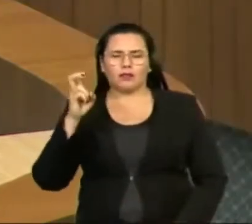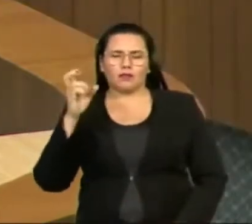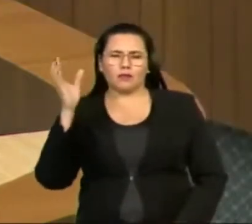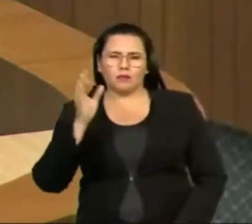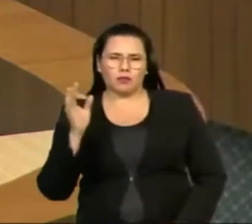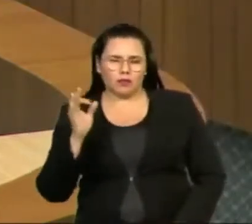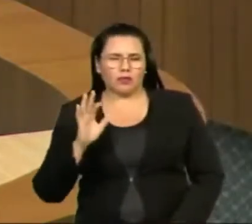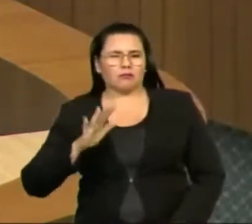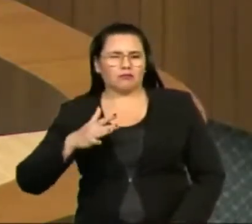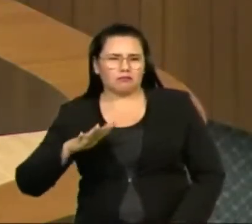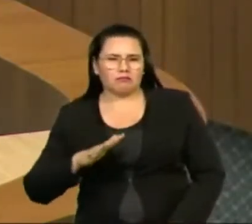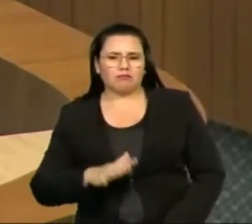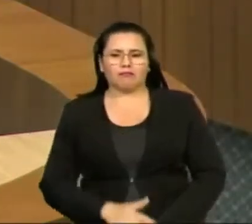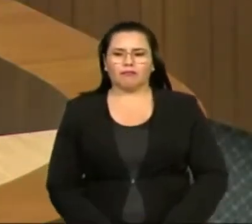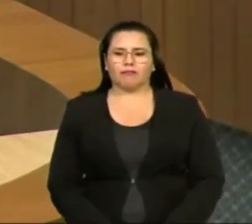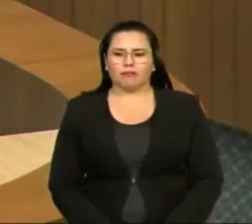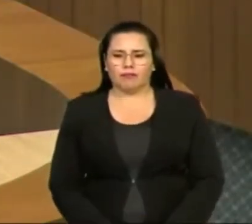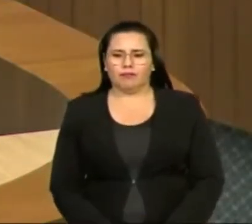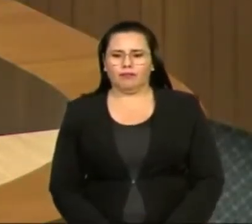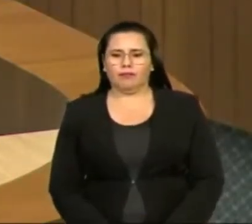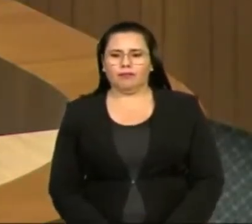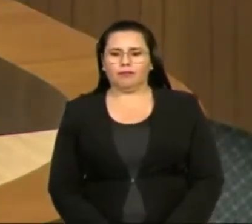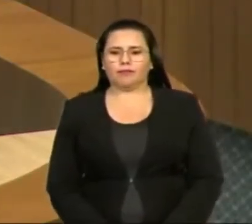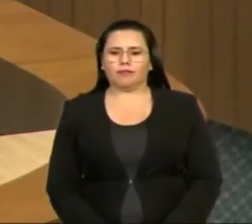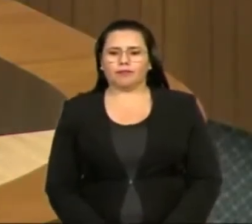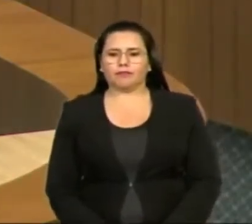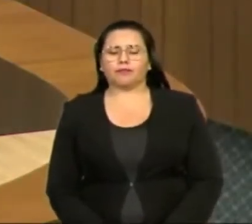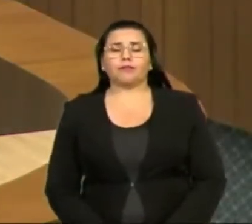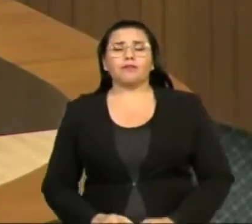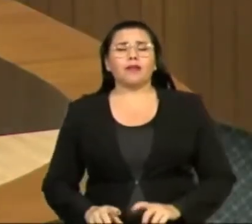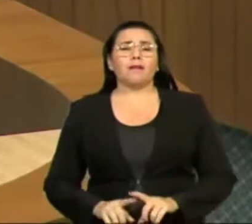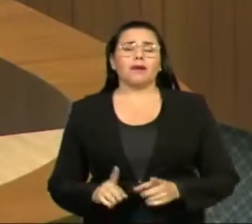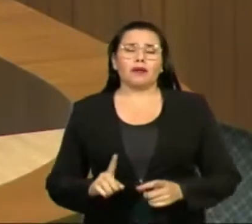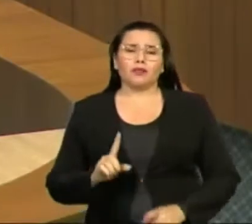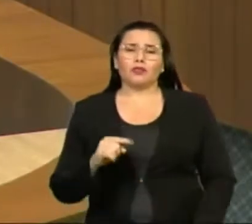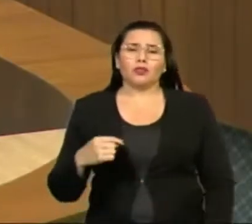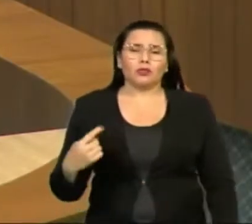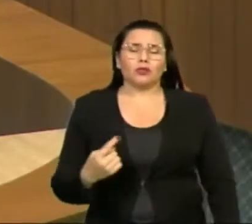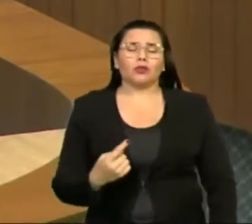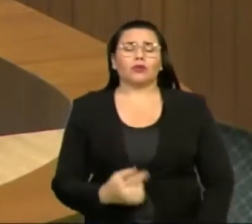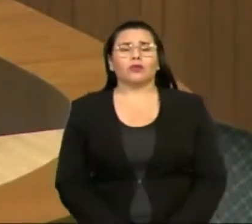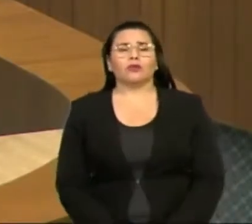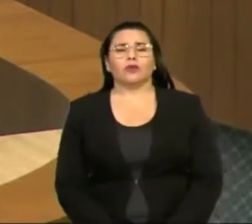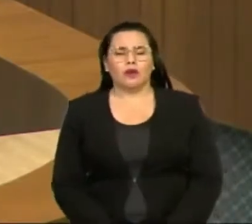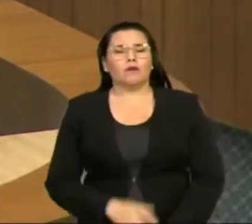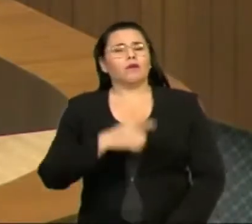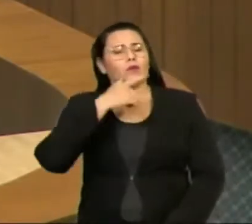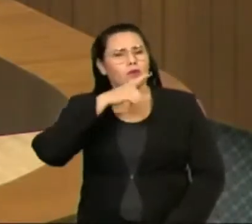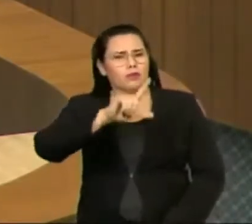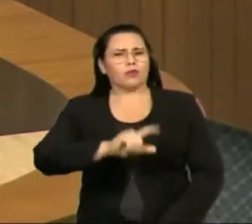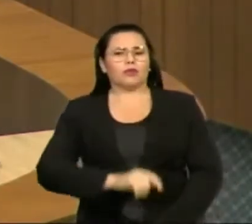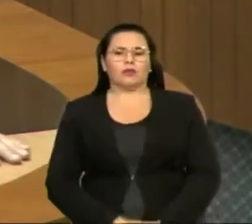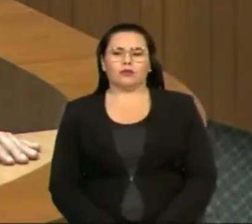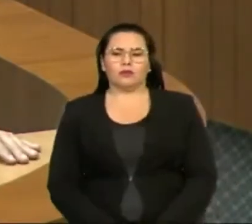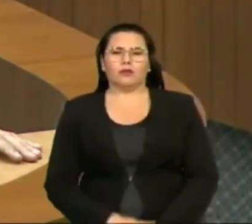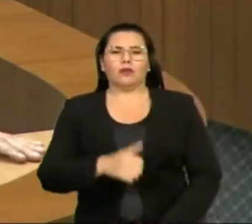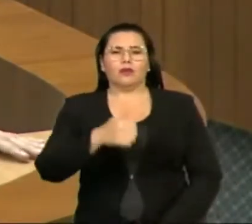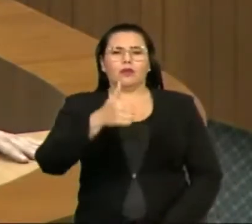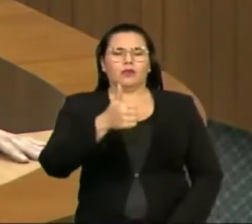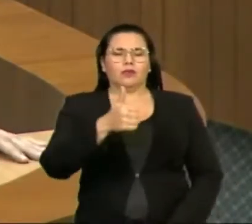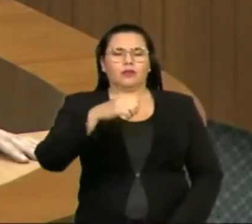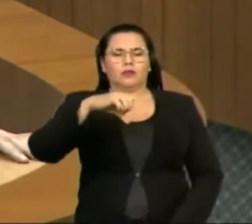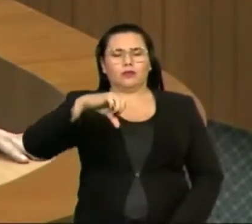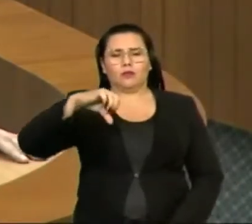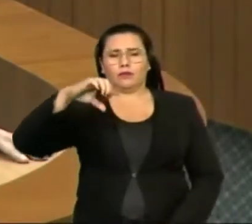outras agora já do governo Brandão, mas vão chegar a 190, ou seja, a capacidade das escolas de tempo integral vai dobrar. E